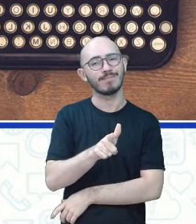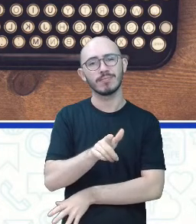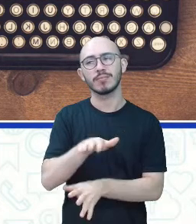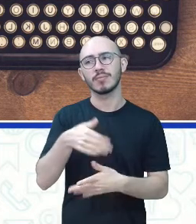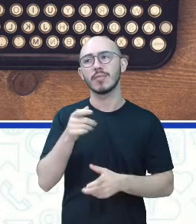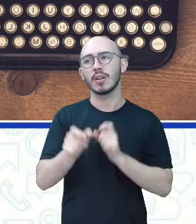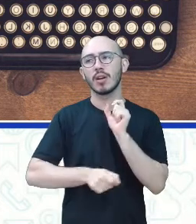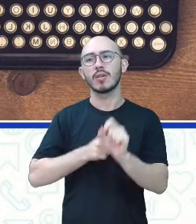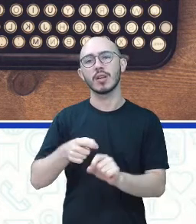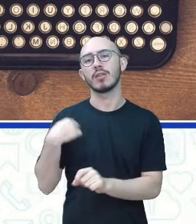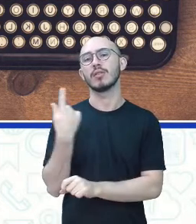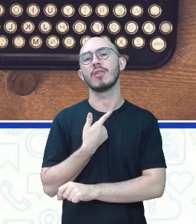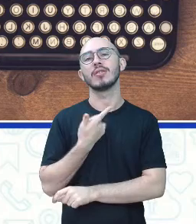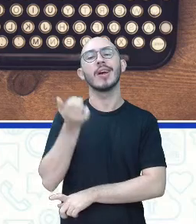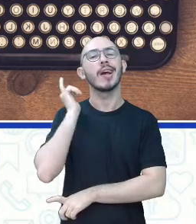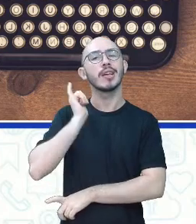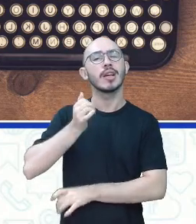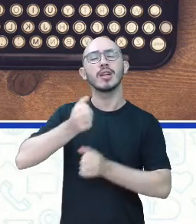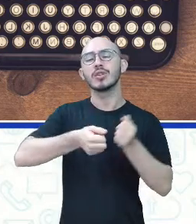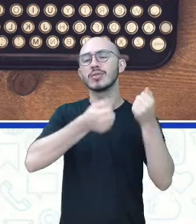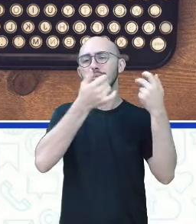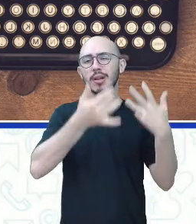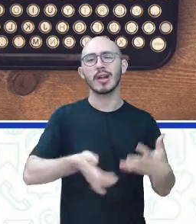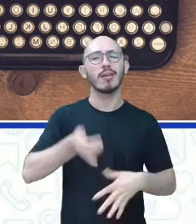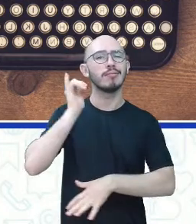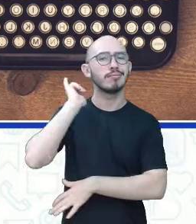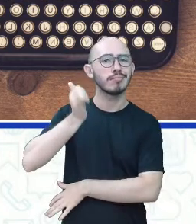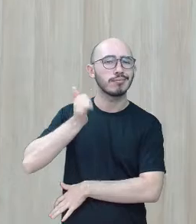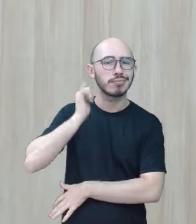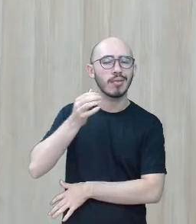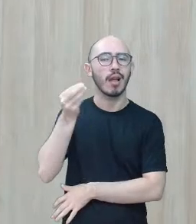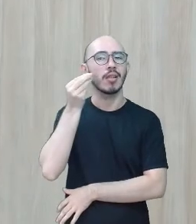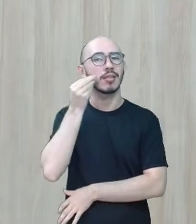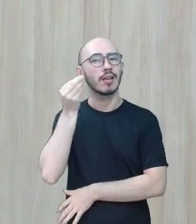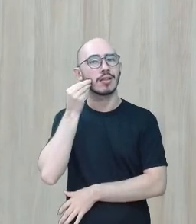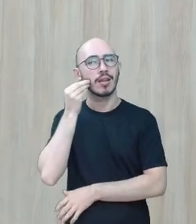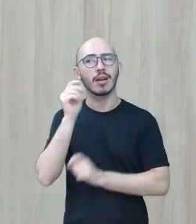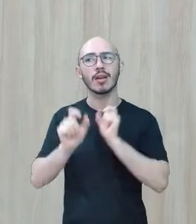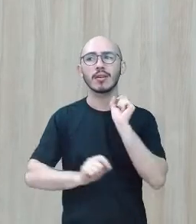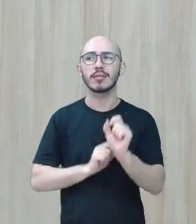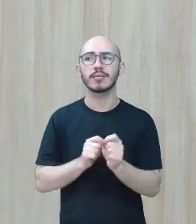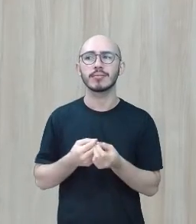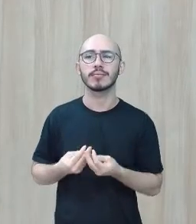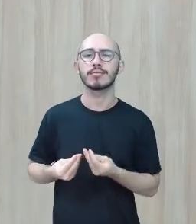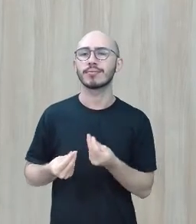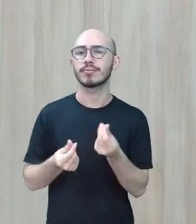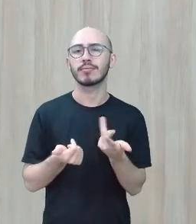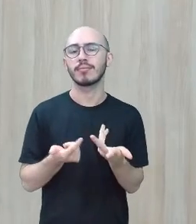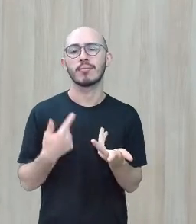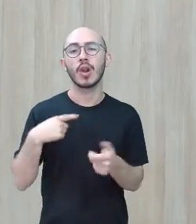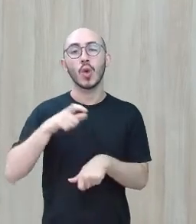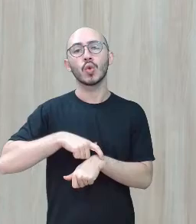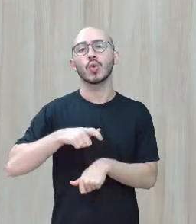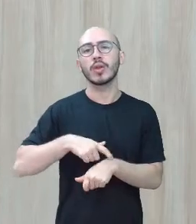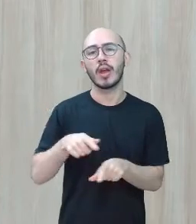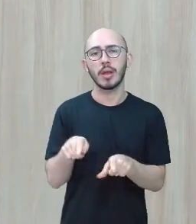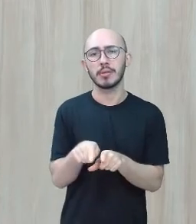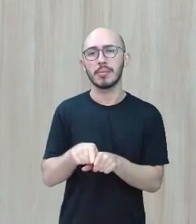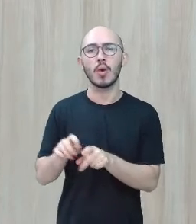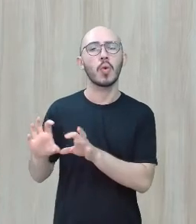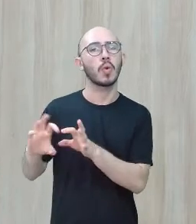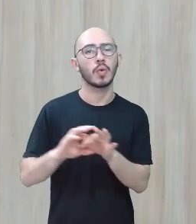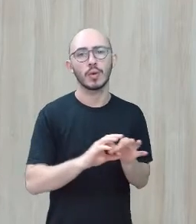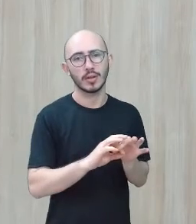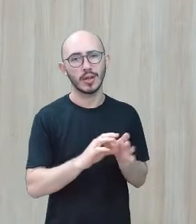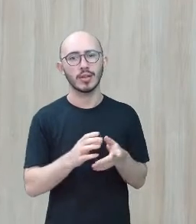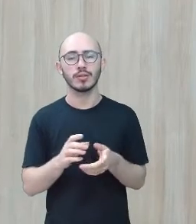ato da gente narrar, o próprio ato da gente tentar colocar num tempo, em uma sequência lógica,